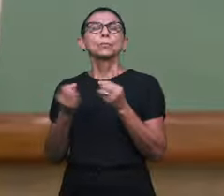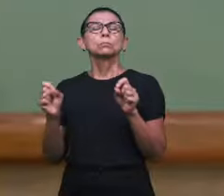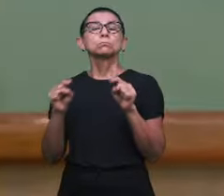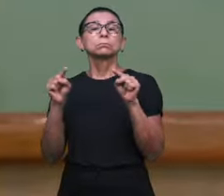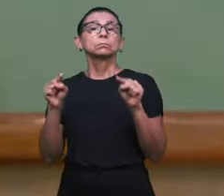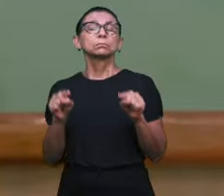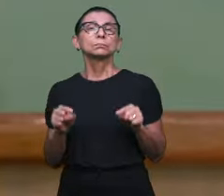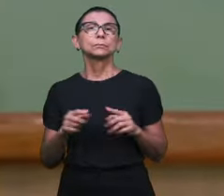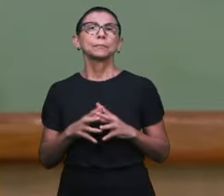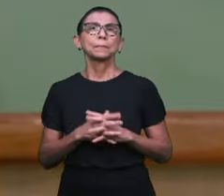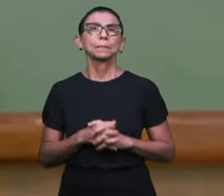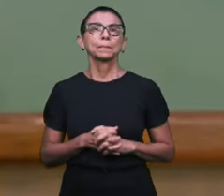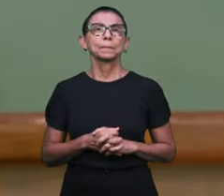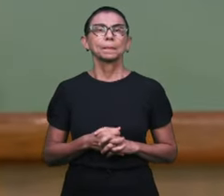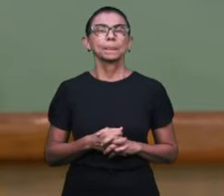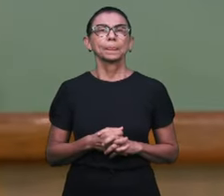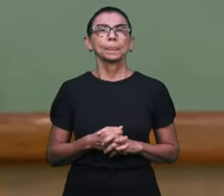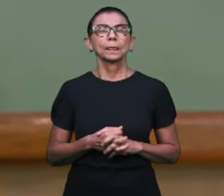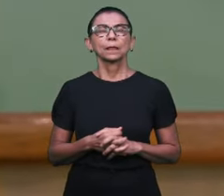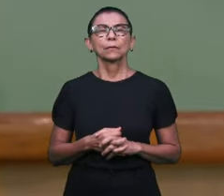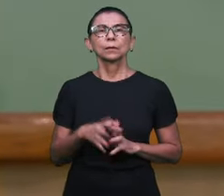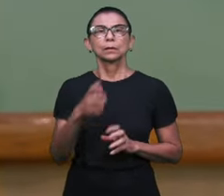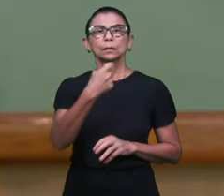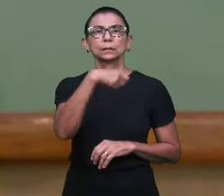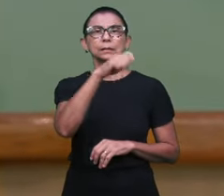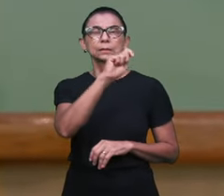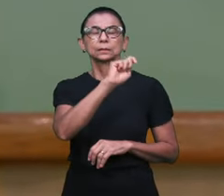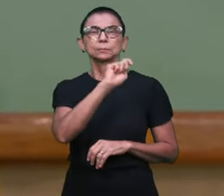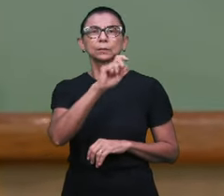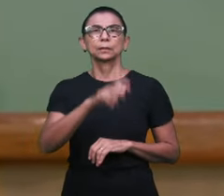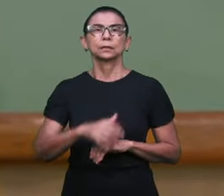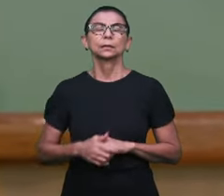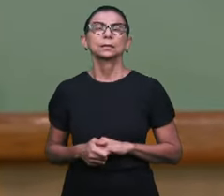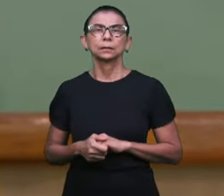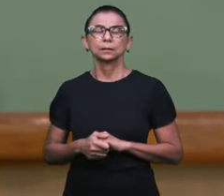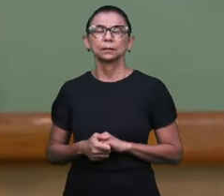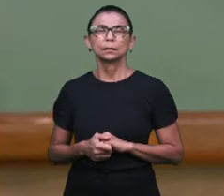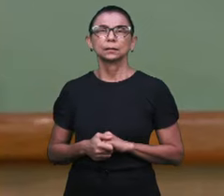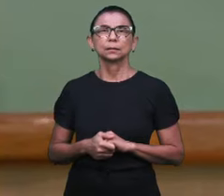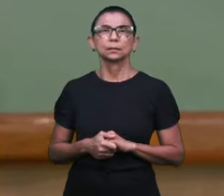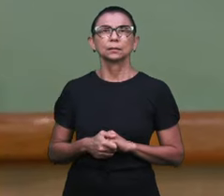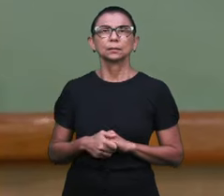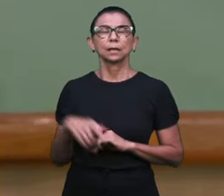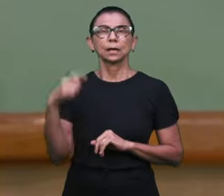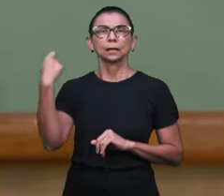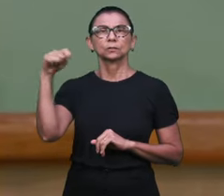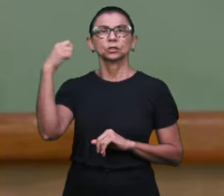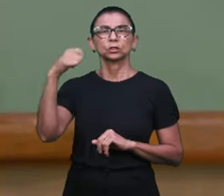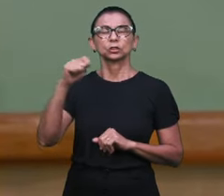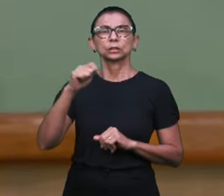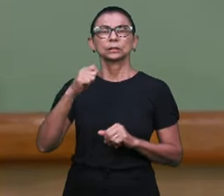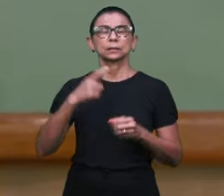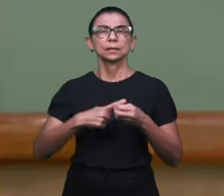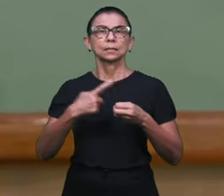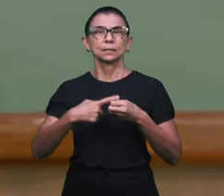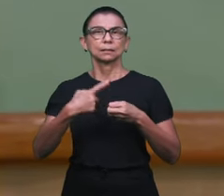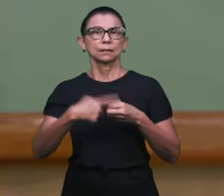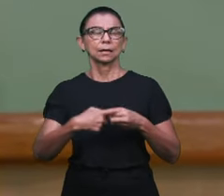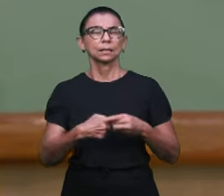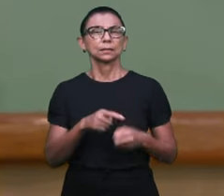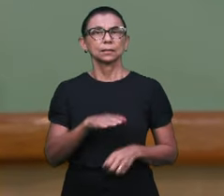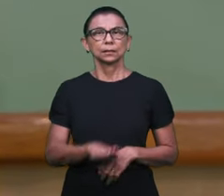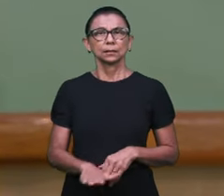ser primeiramente em língua espanhola, lá da Argentina, da cidade de Bernardo de Irigoyen. E quem vai nos responder é uma criança,